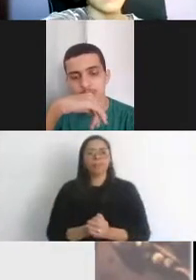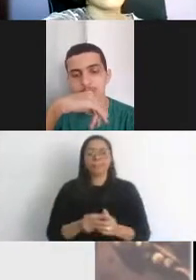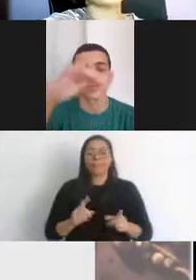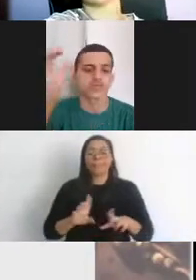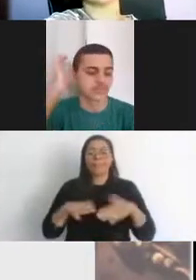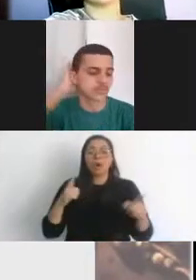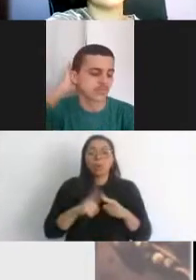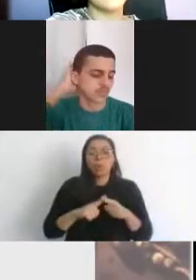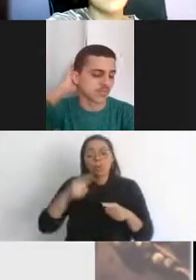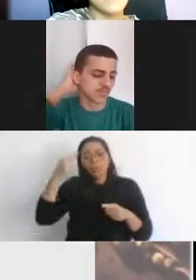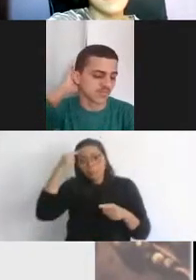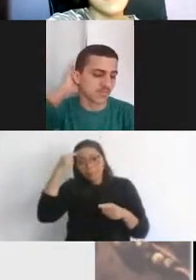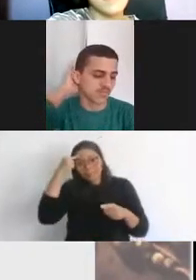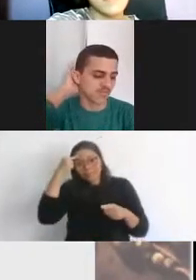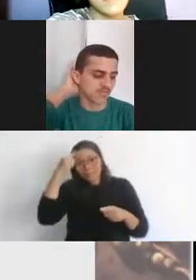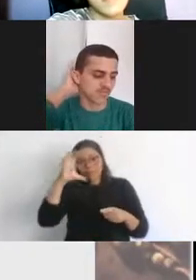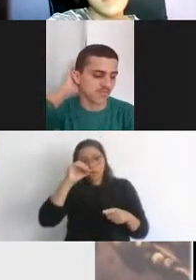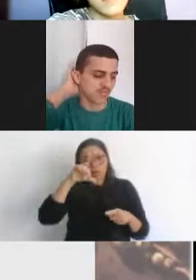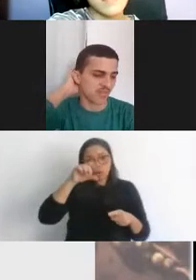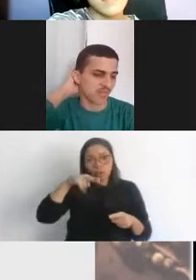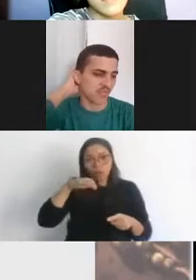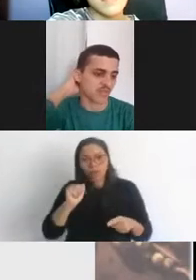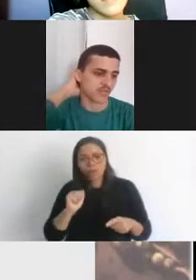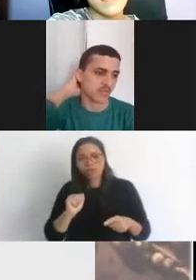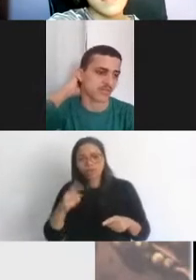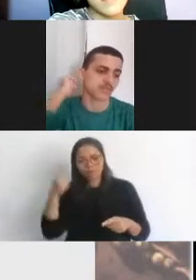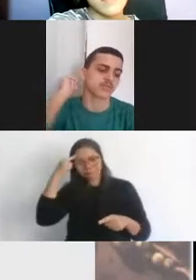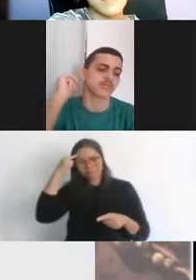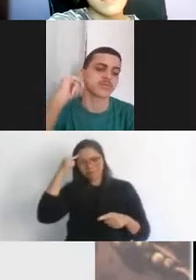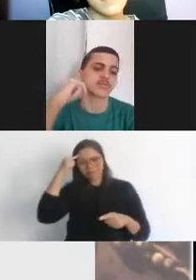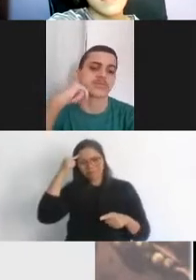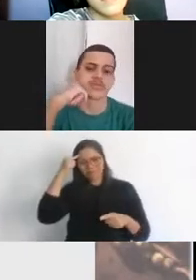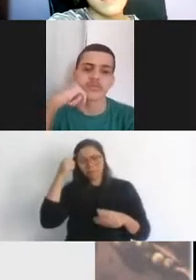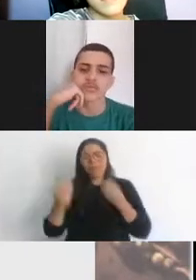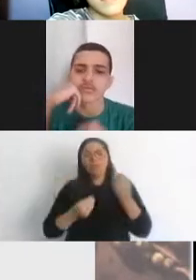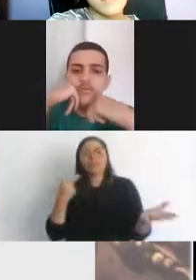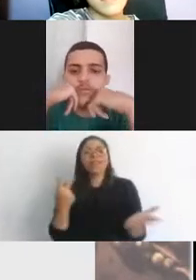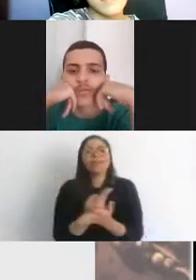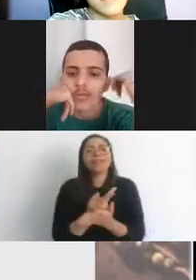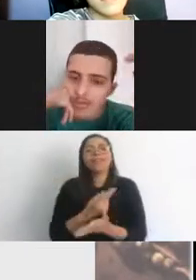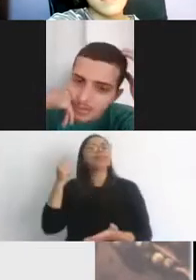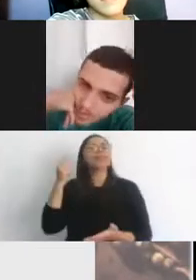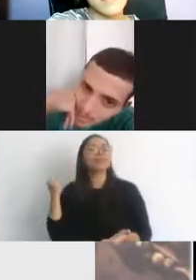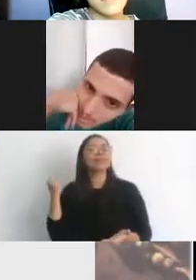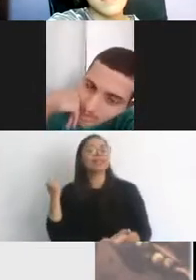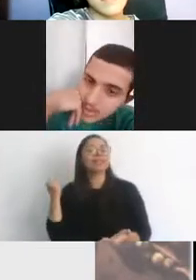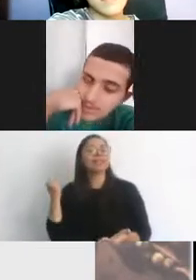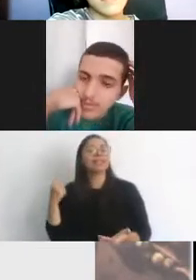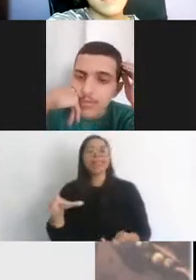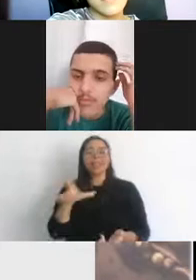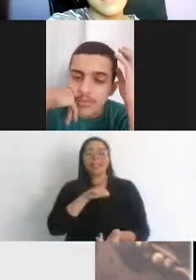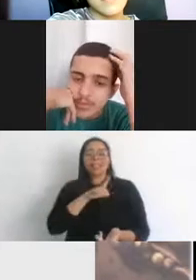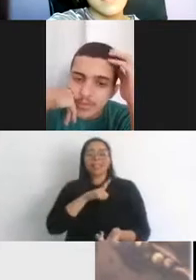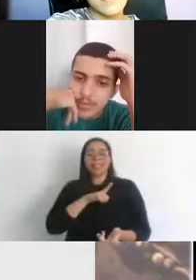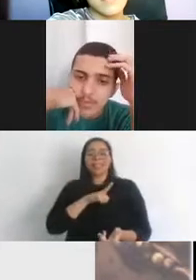gente pensa em Colônia a gente pensa Poxa Quais foram as operações que ocorreram e ocorrerão cooperação tá ocorreram